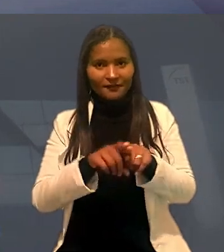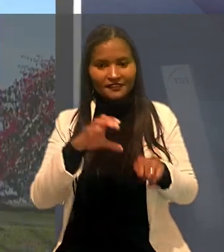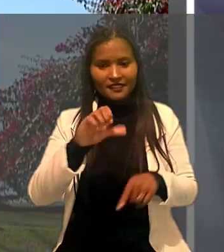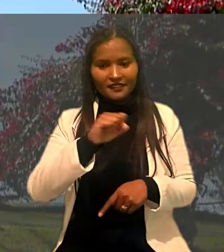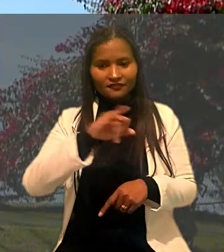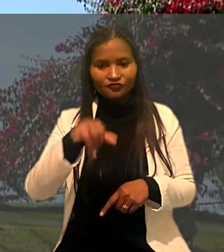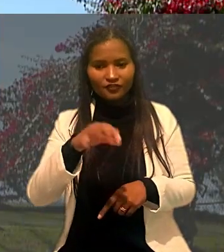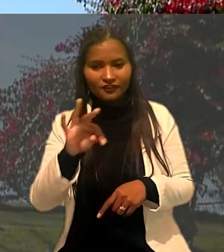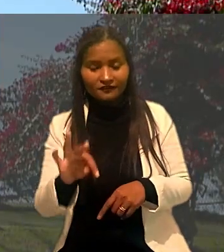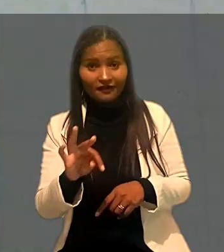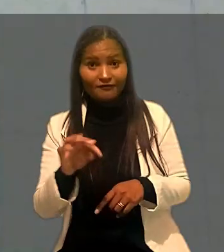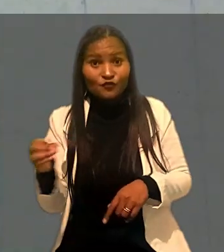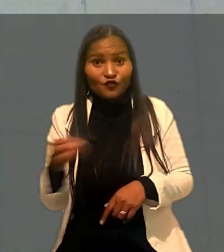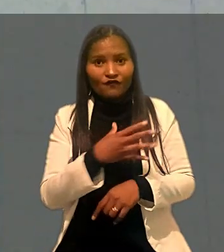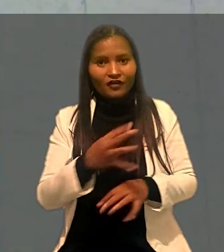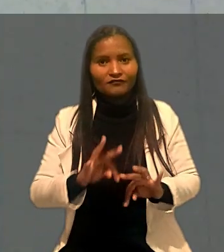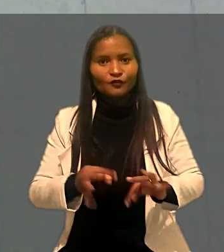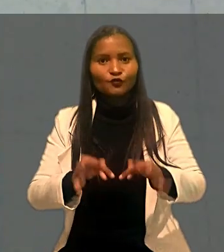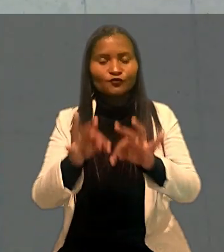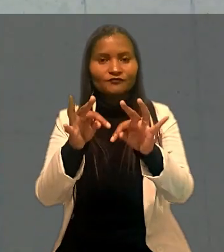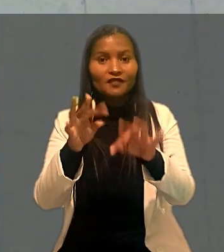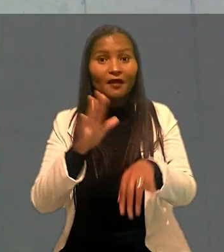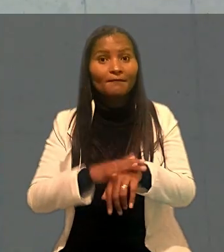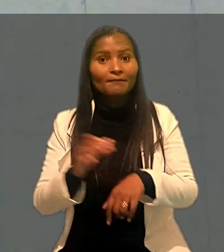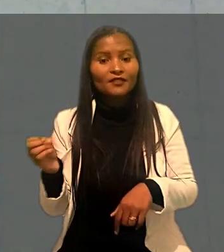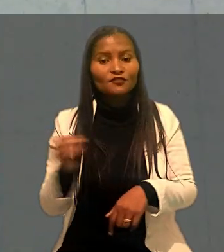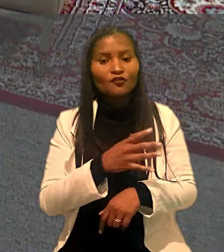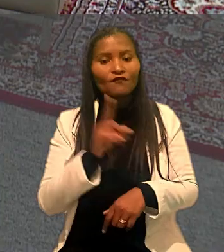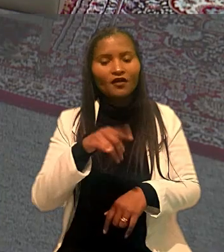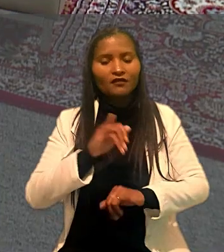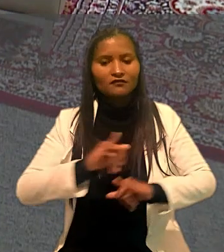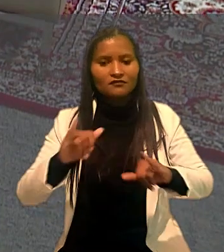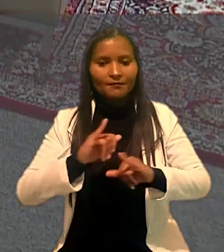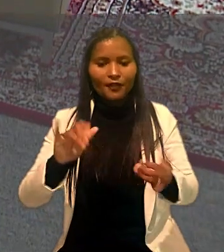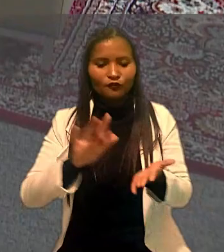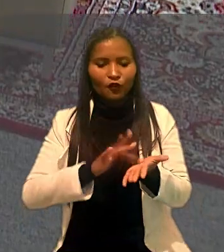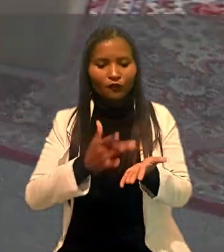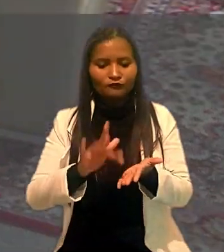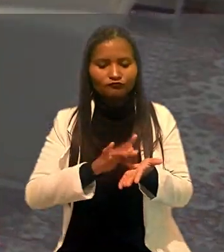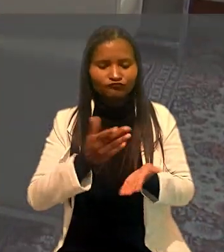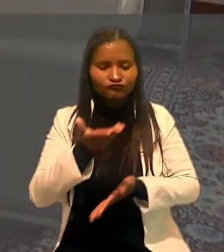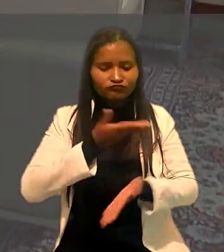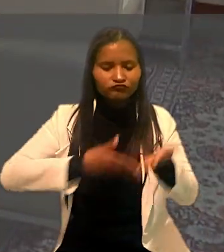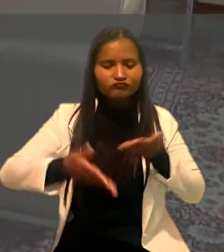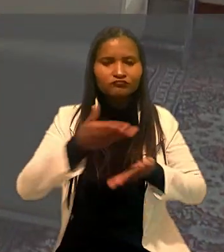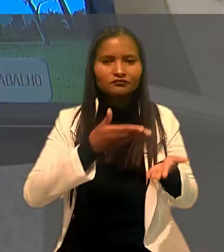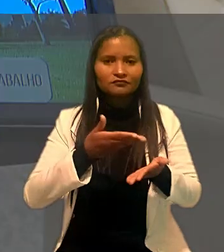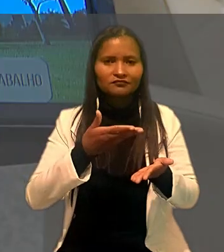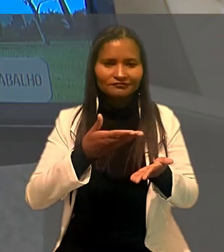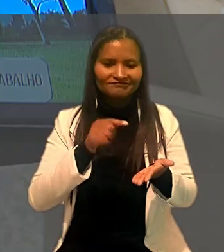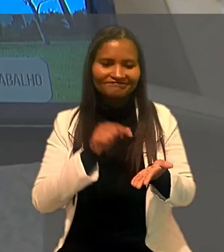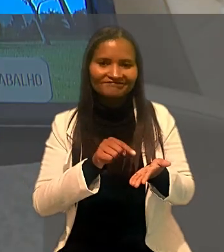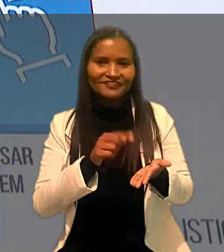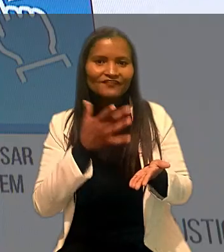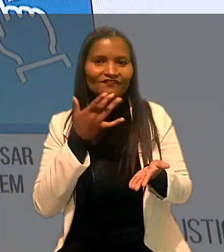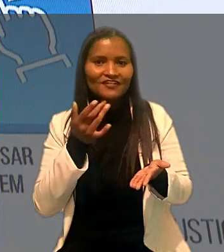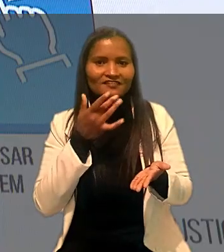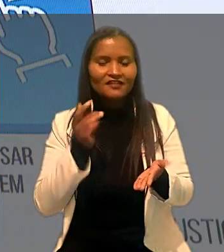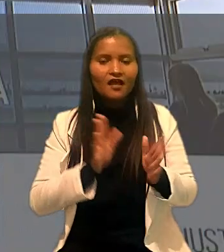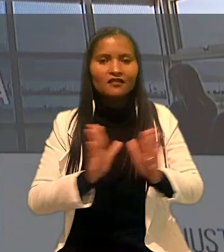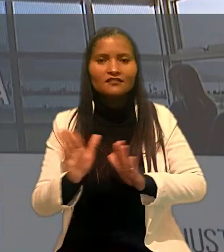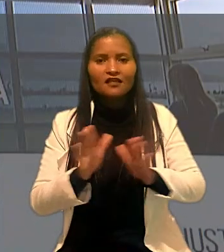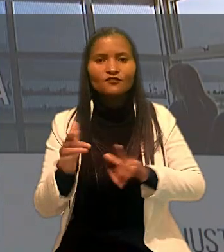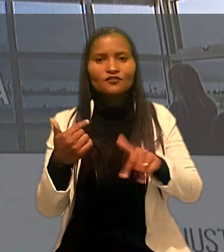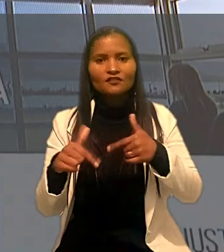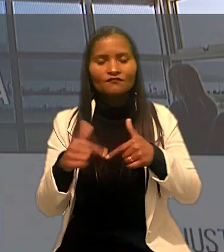O TST e o CSJT também inovaram em tecnologia. A mais recente foi o lançamento de um totem interativo. O